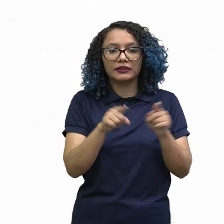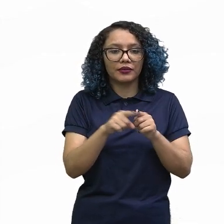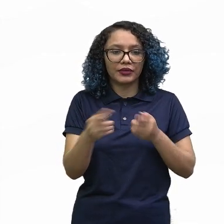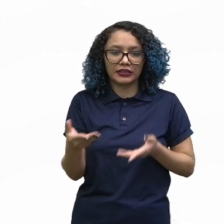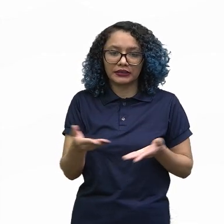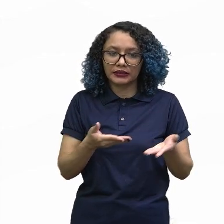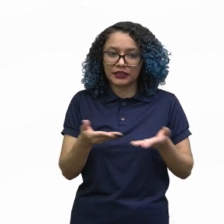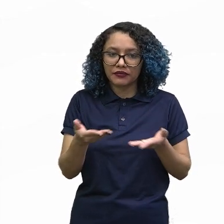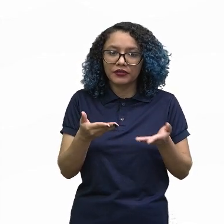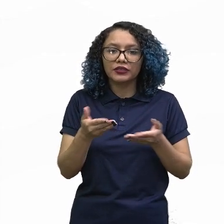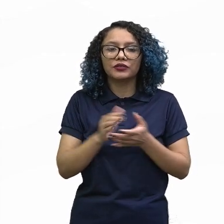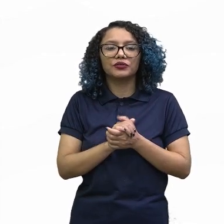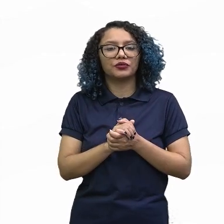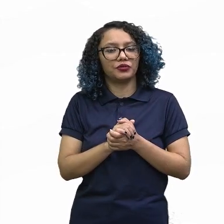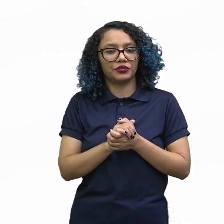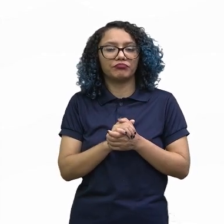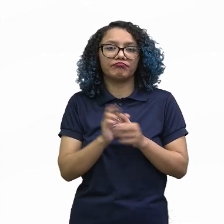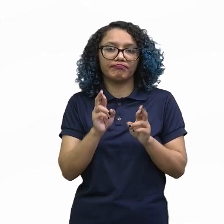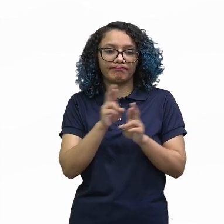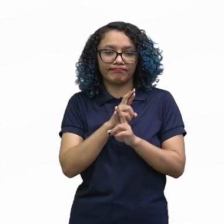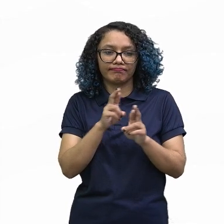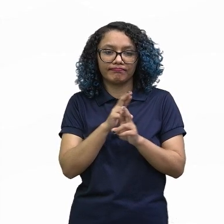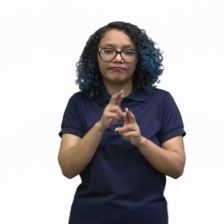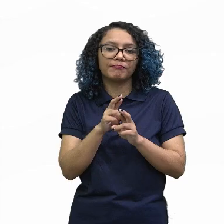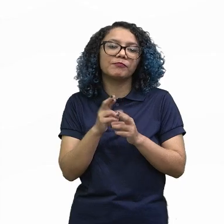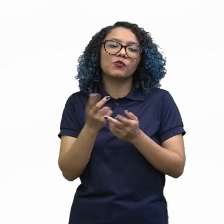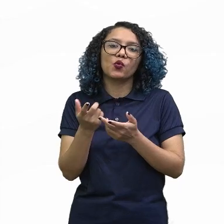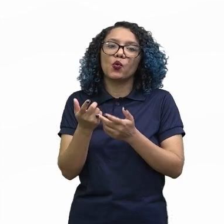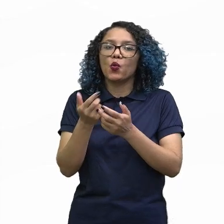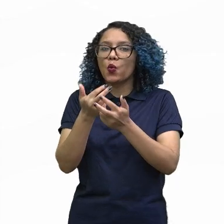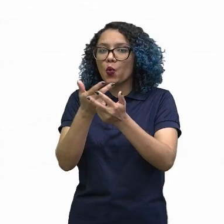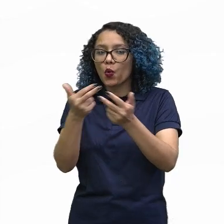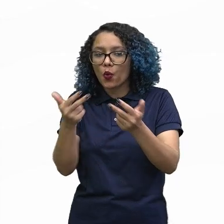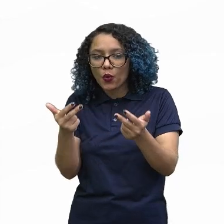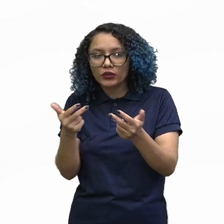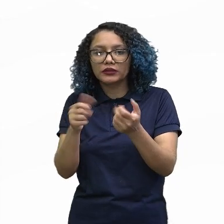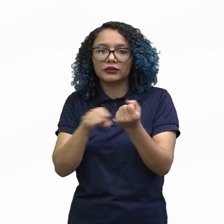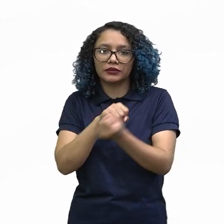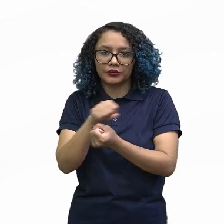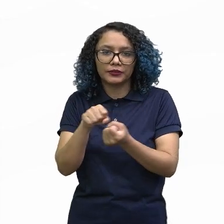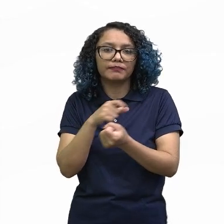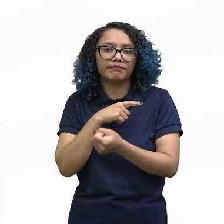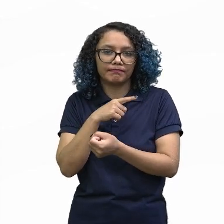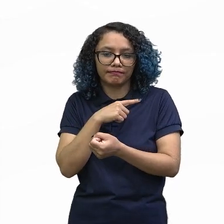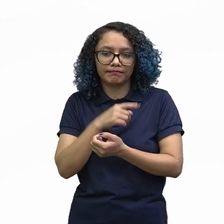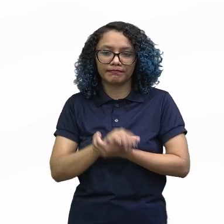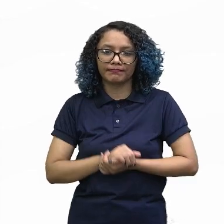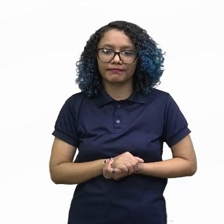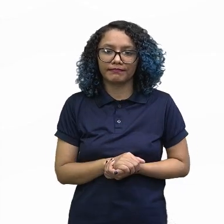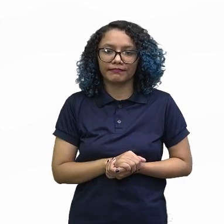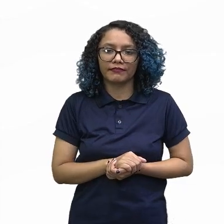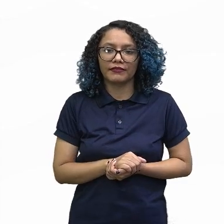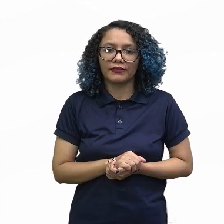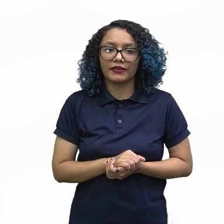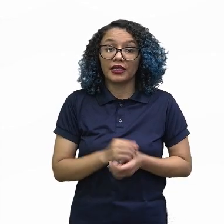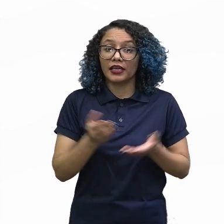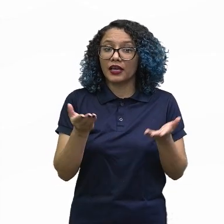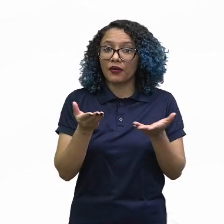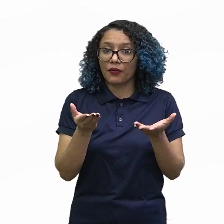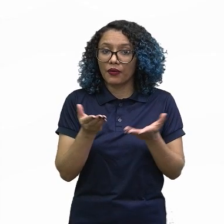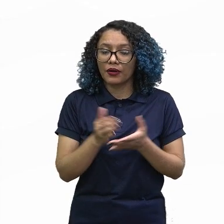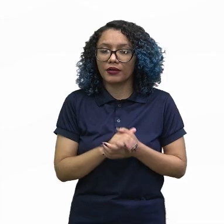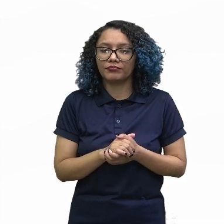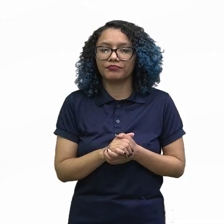que estão mais relacionados com questões de sustentabilidade. E atualmente, pessoal,